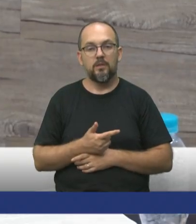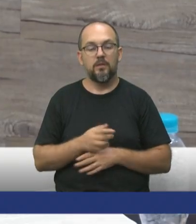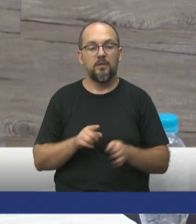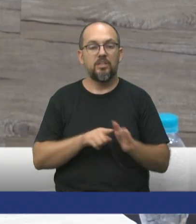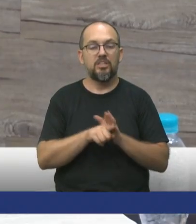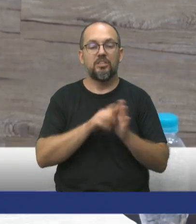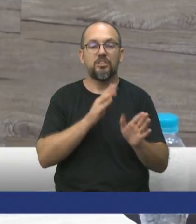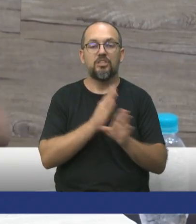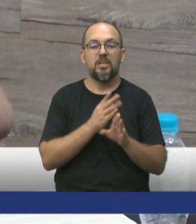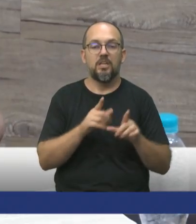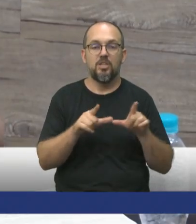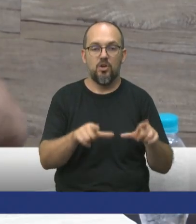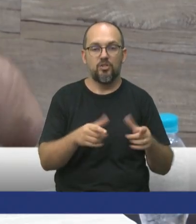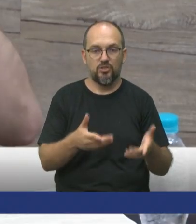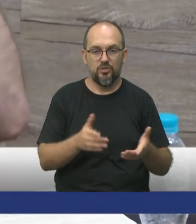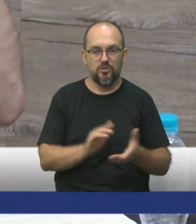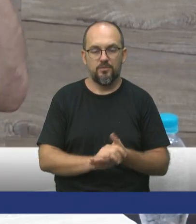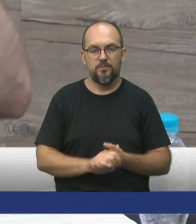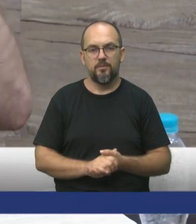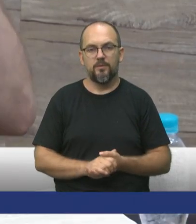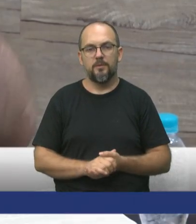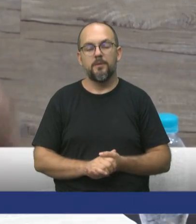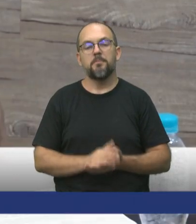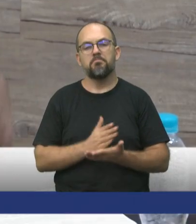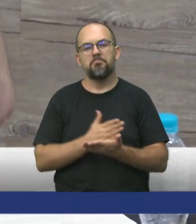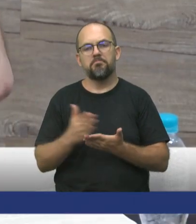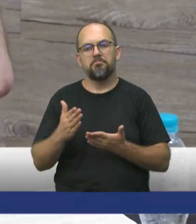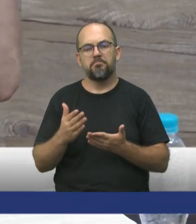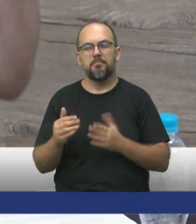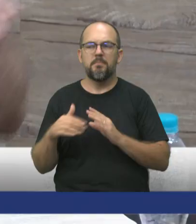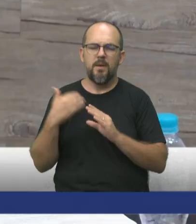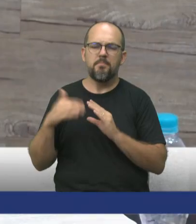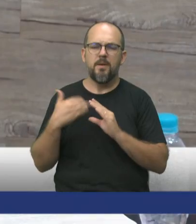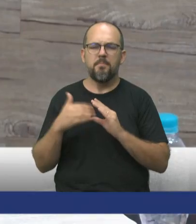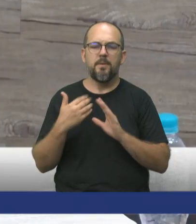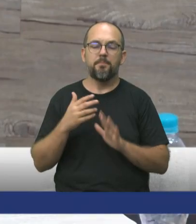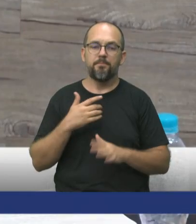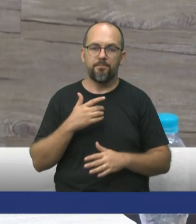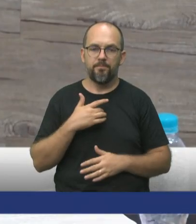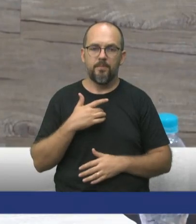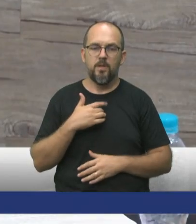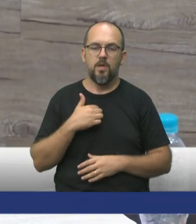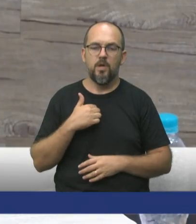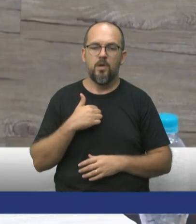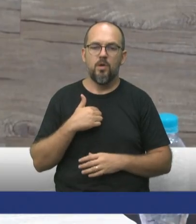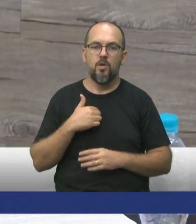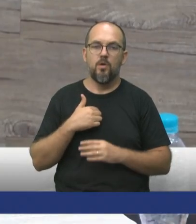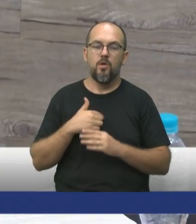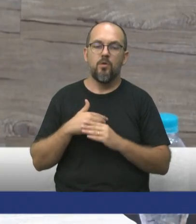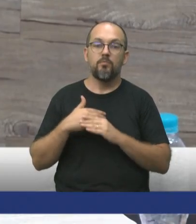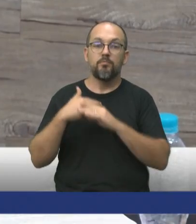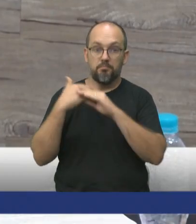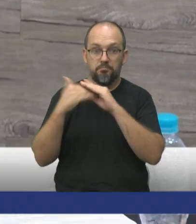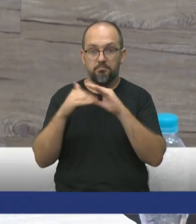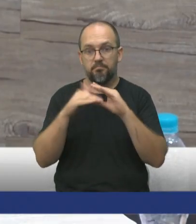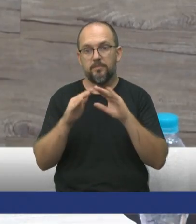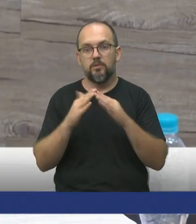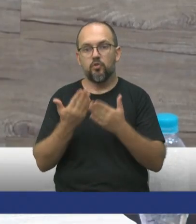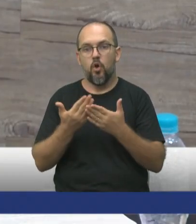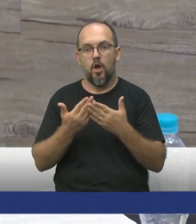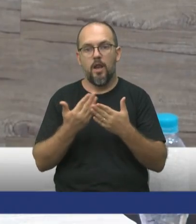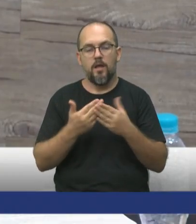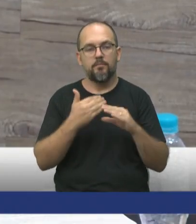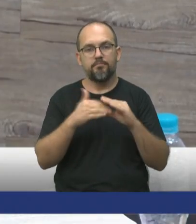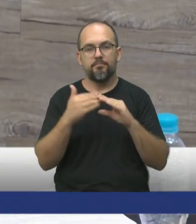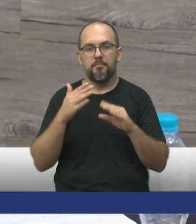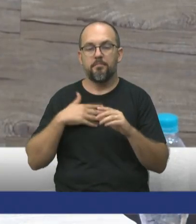nós apresentamos. E aí, quando a gente começou a receber essas mensagens, eu enviei, inclusive, mensagens para essas escolas. Né? Minha